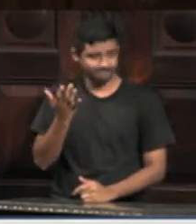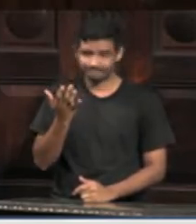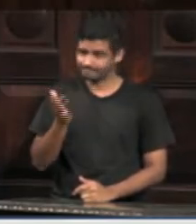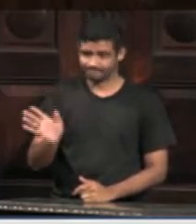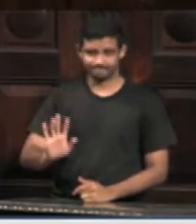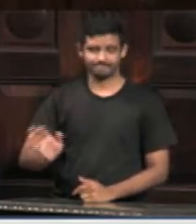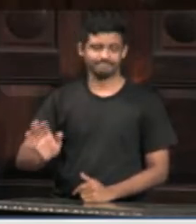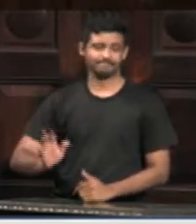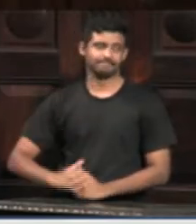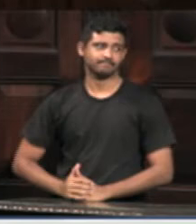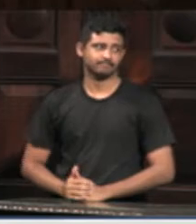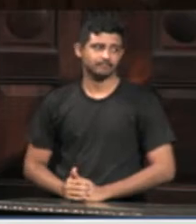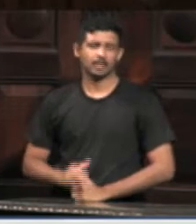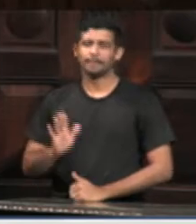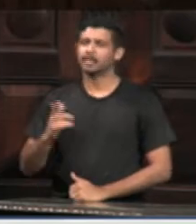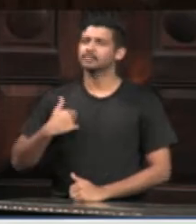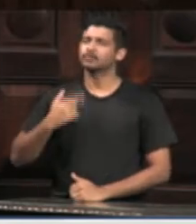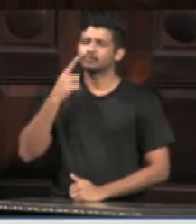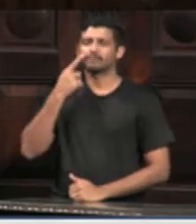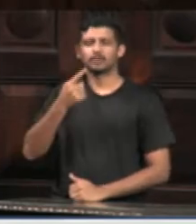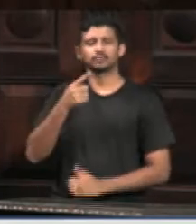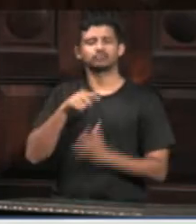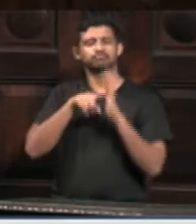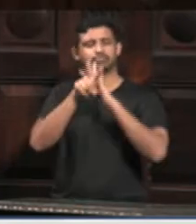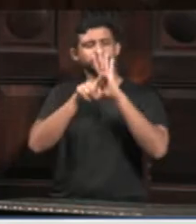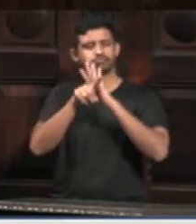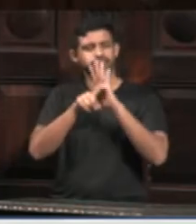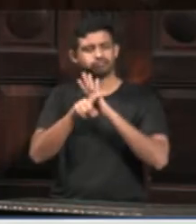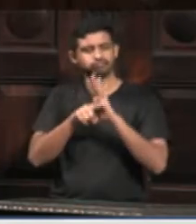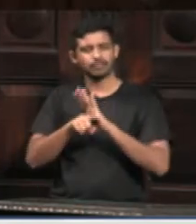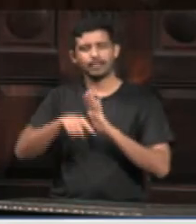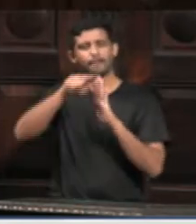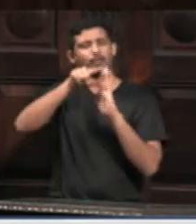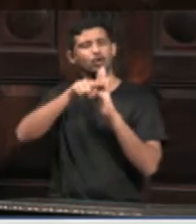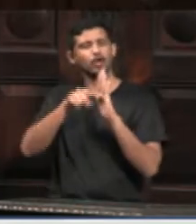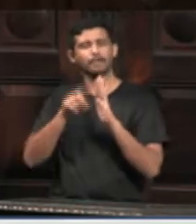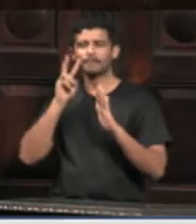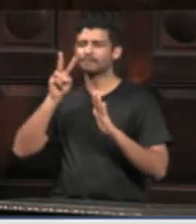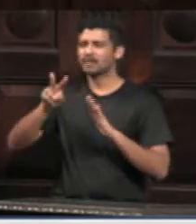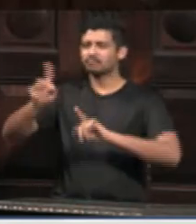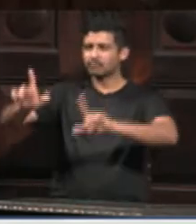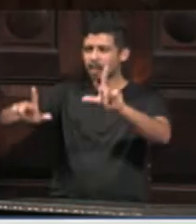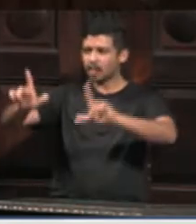quando verifico os programas eleitorais,